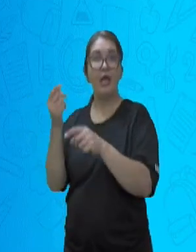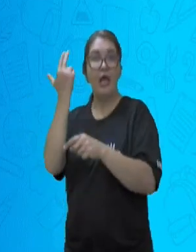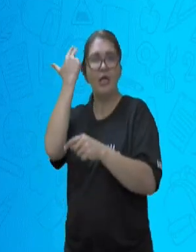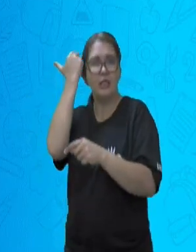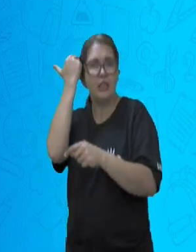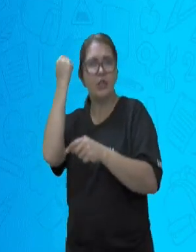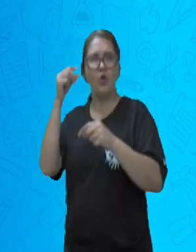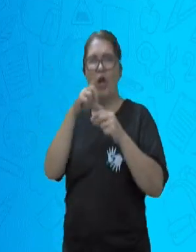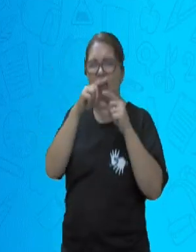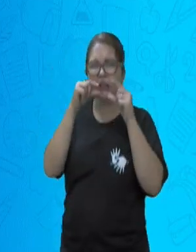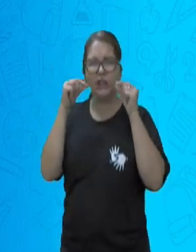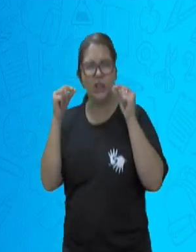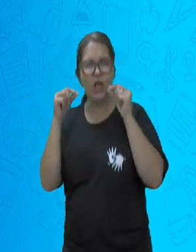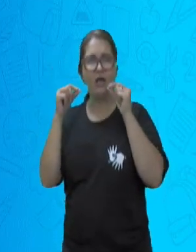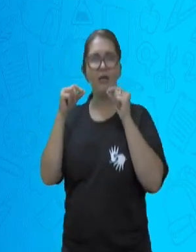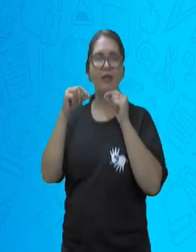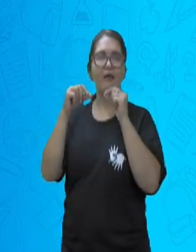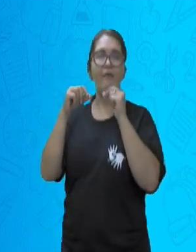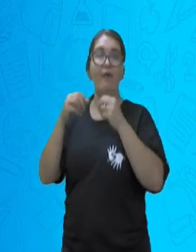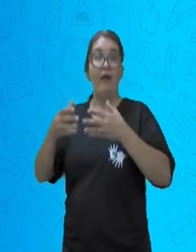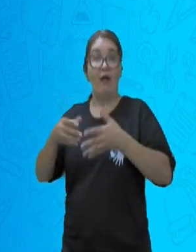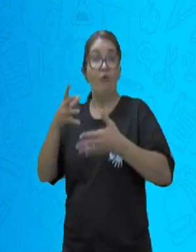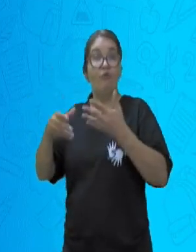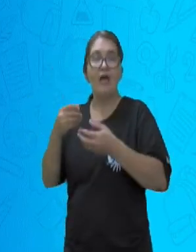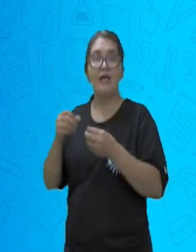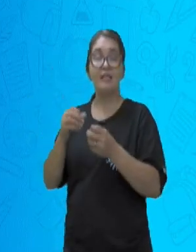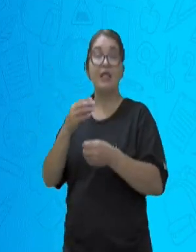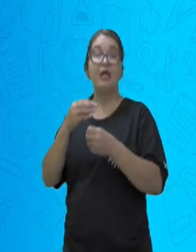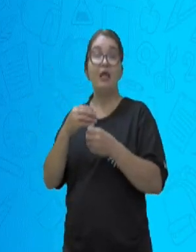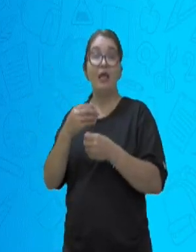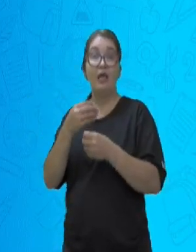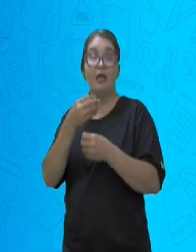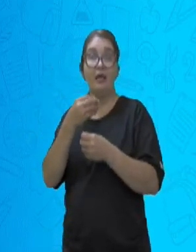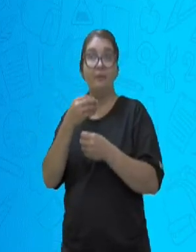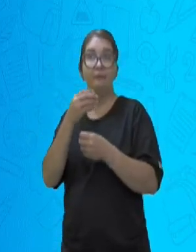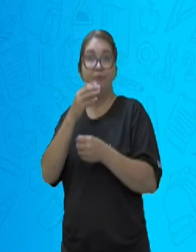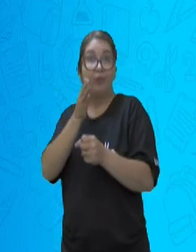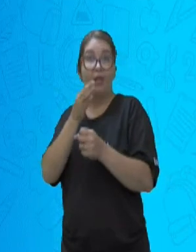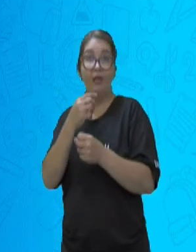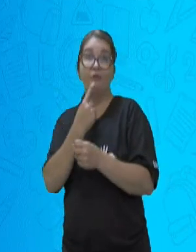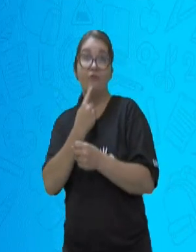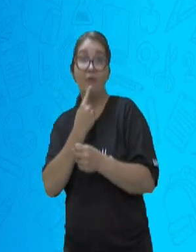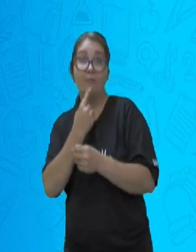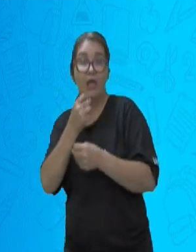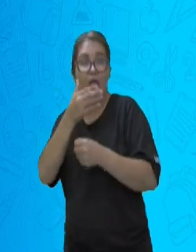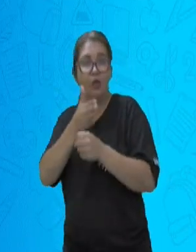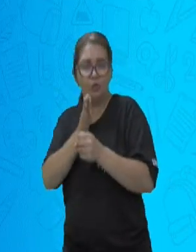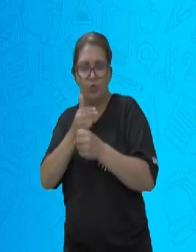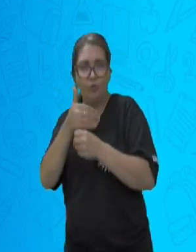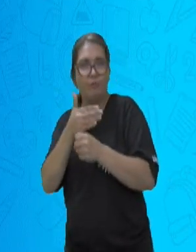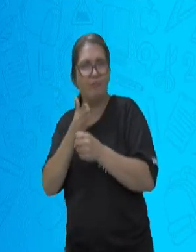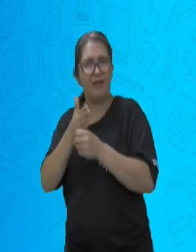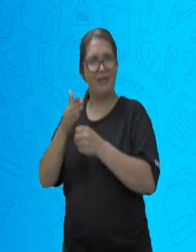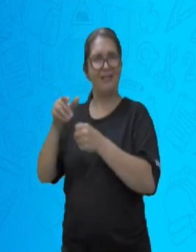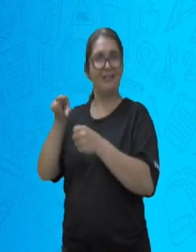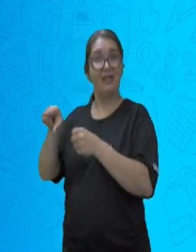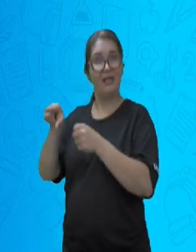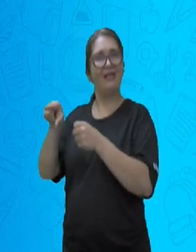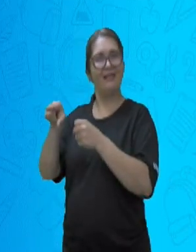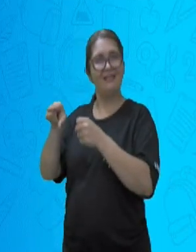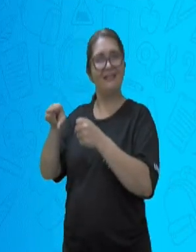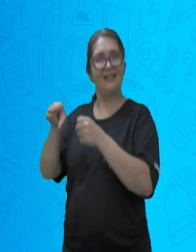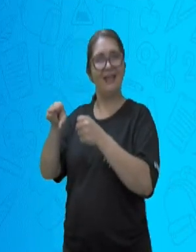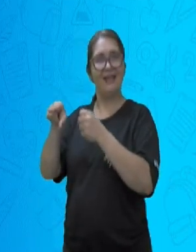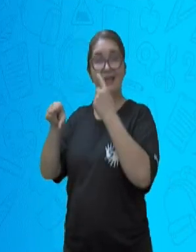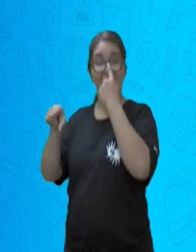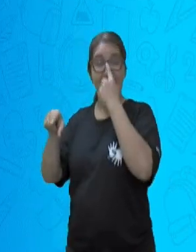beterraba, couve, alface. Tudo isso é do nosso dia a dia, mas eles são de origem vegetal. A gente